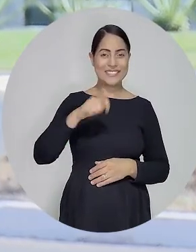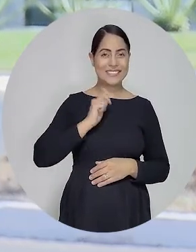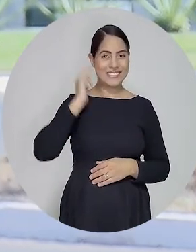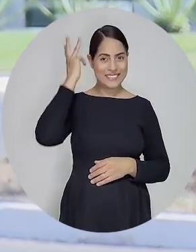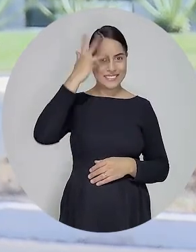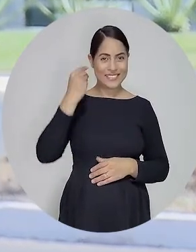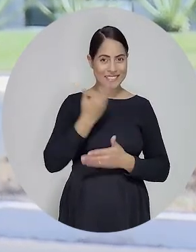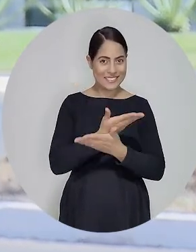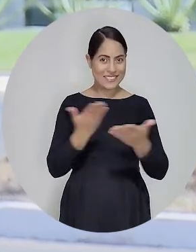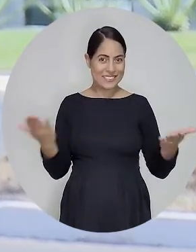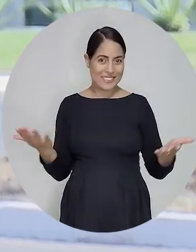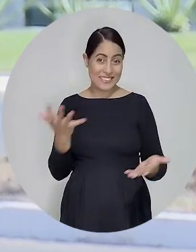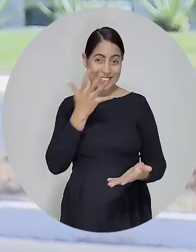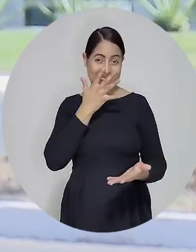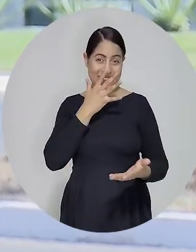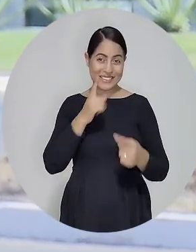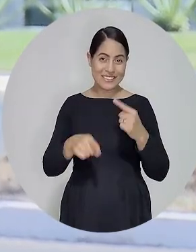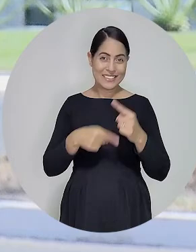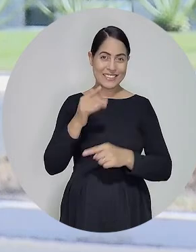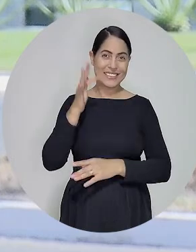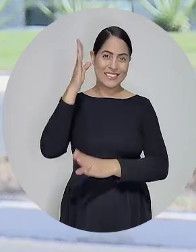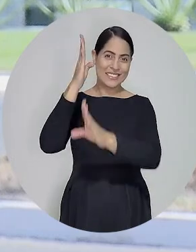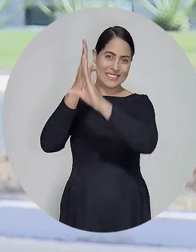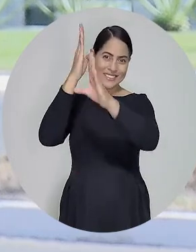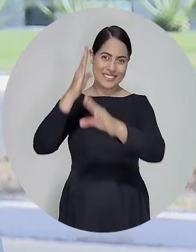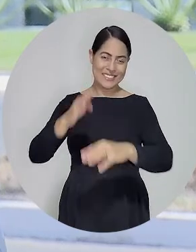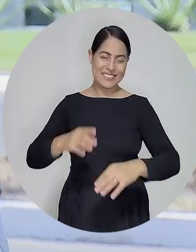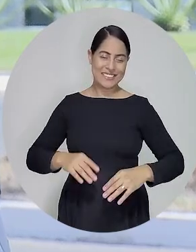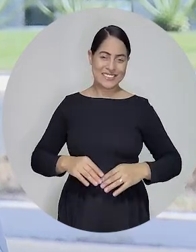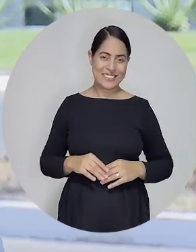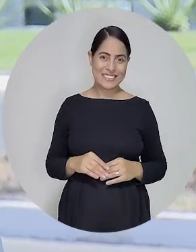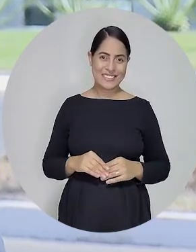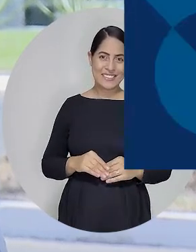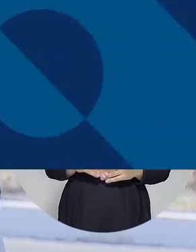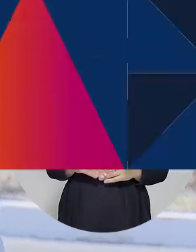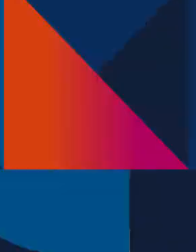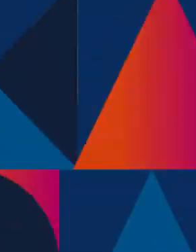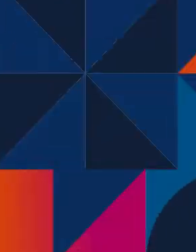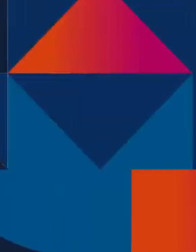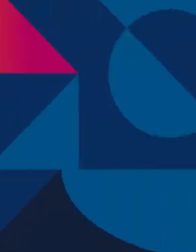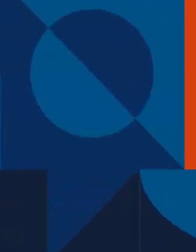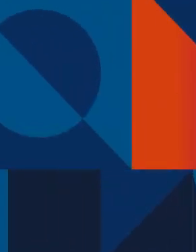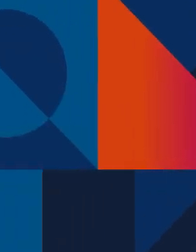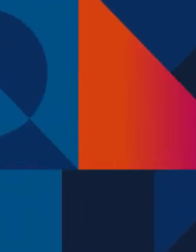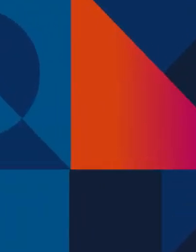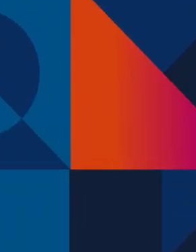da OAB Nacional. Eu sou Mariana Xavier e agradeço pela sua companhia. Até a próxima!